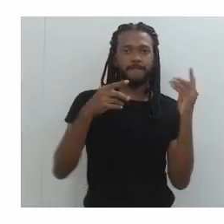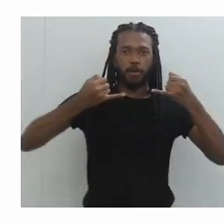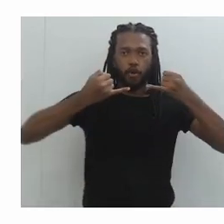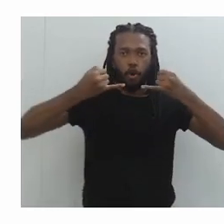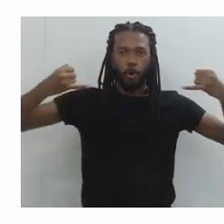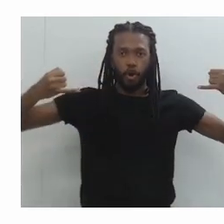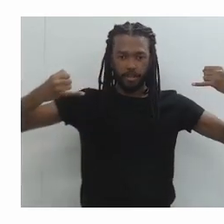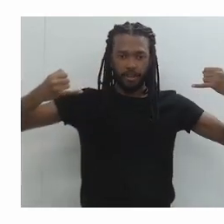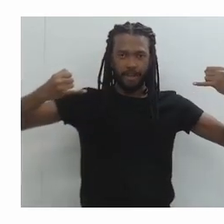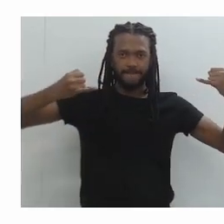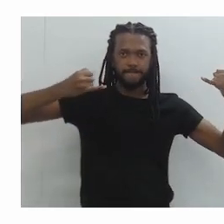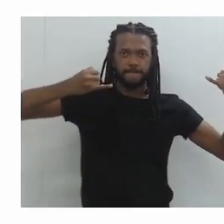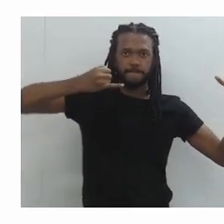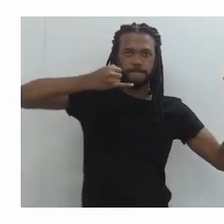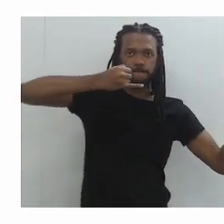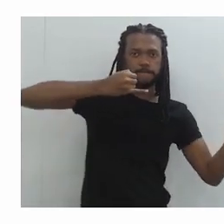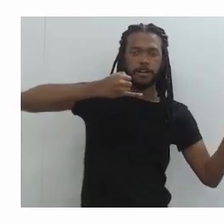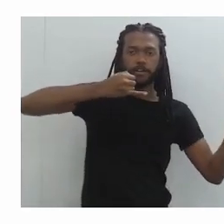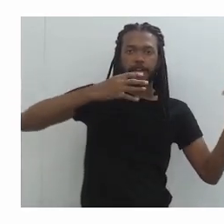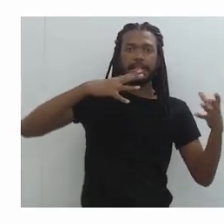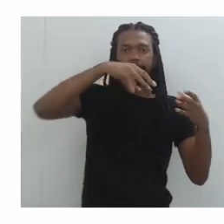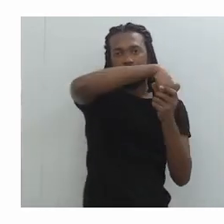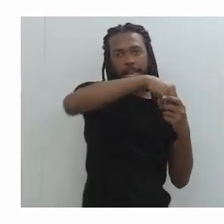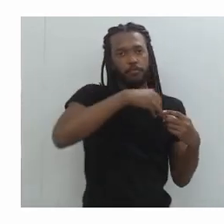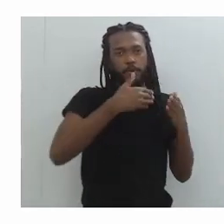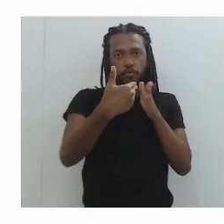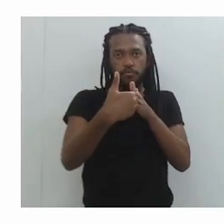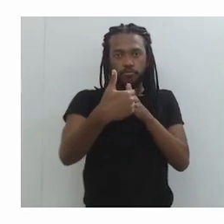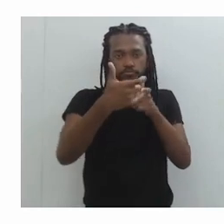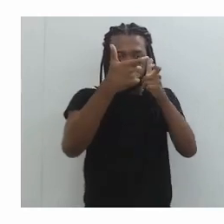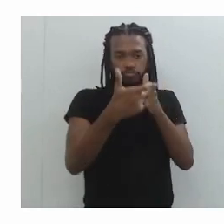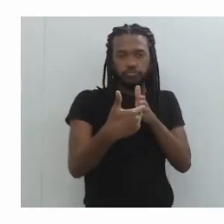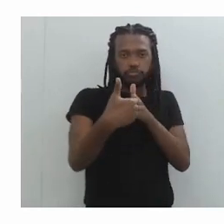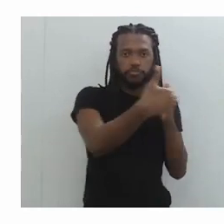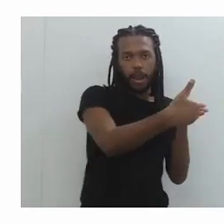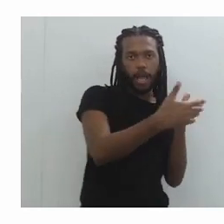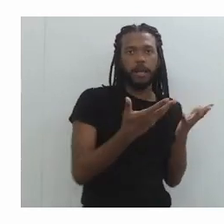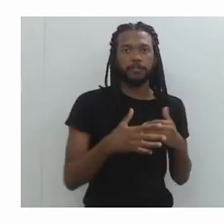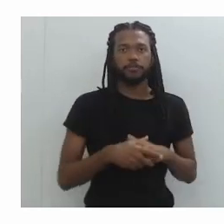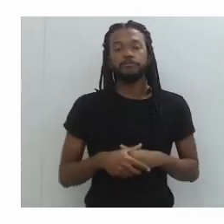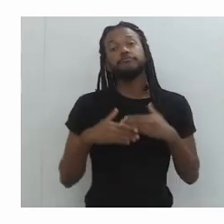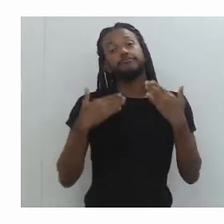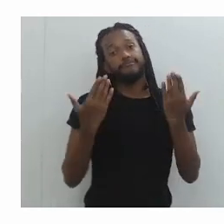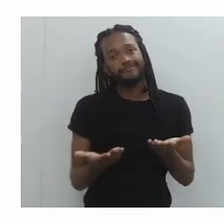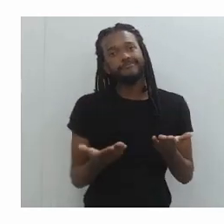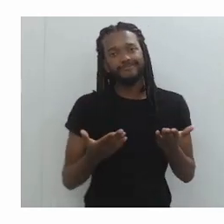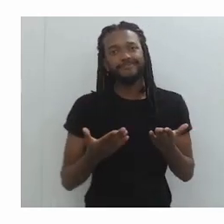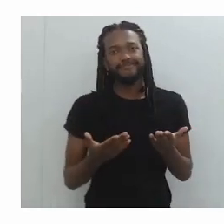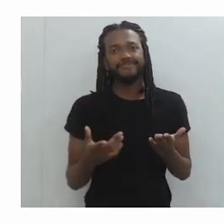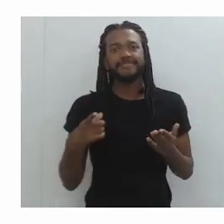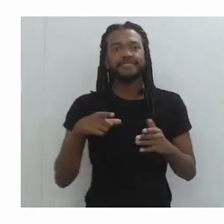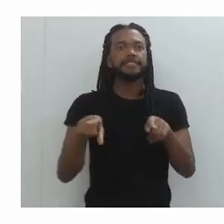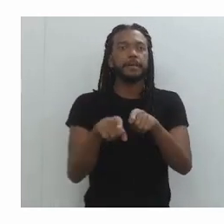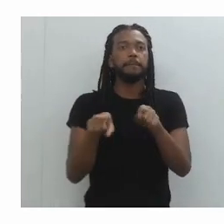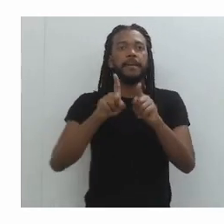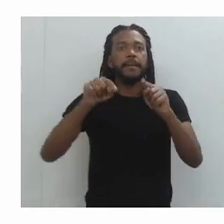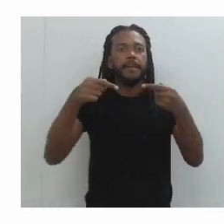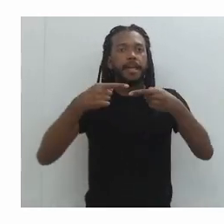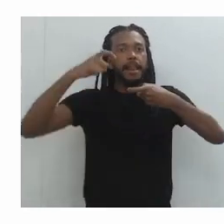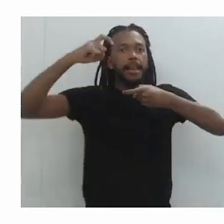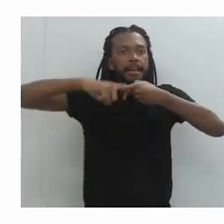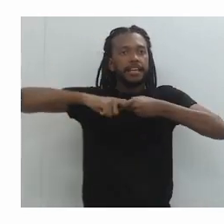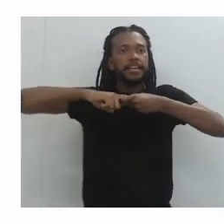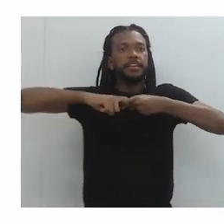corda dentro do seu campo. E aí, tem até esse link aí dizendo que